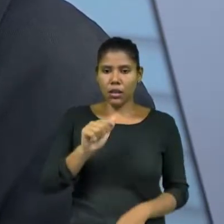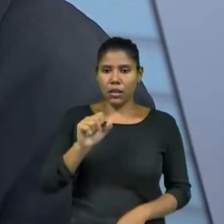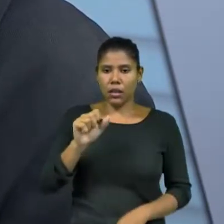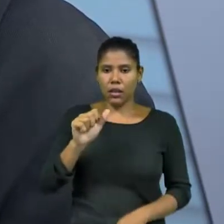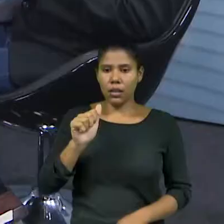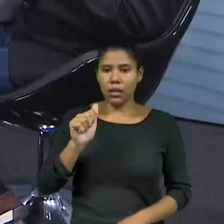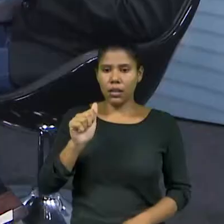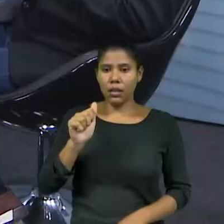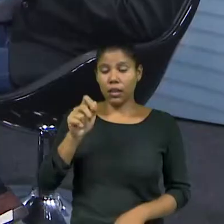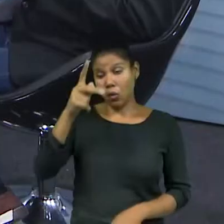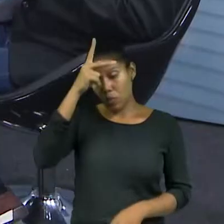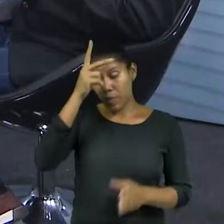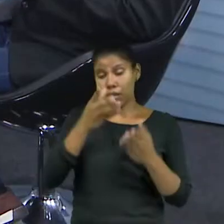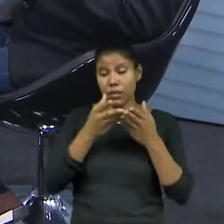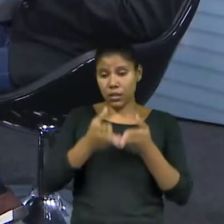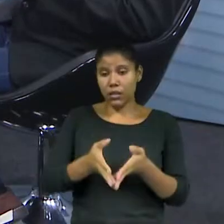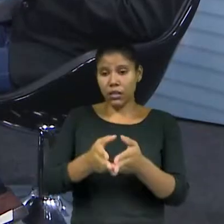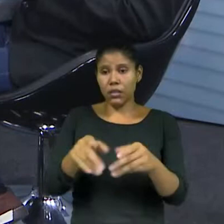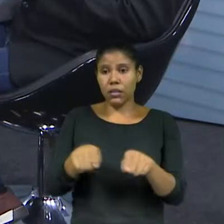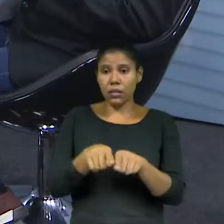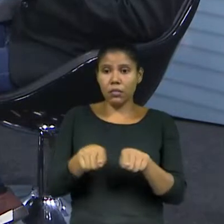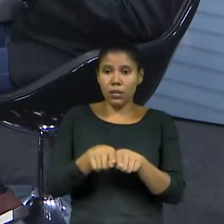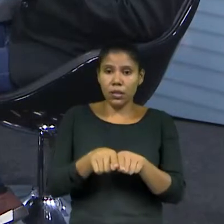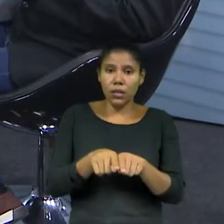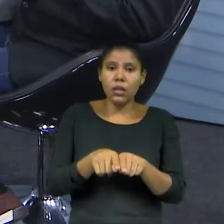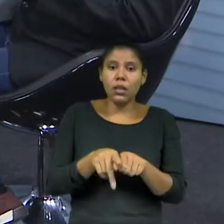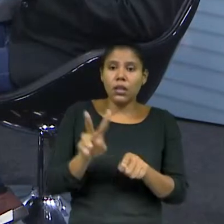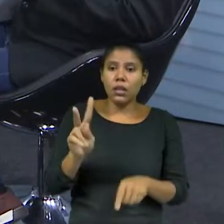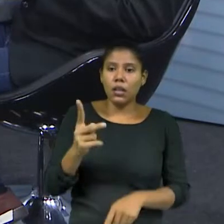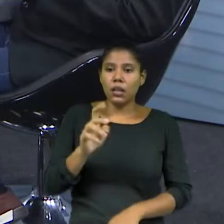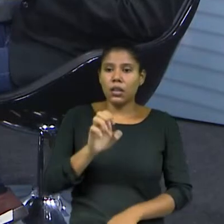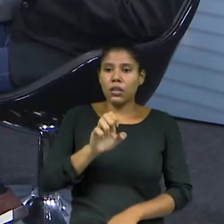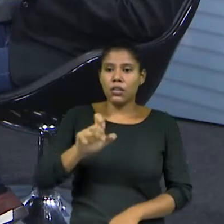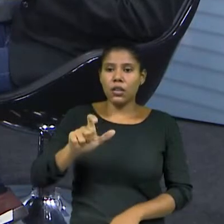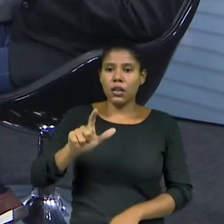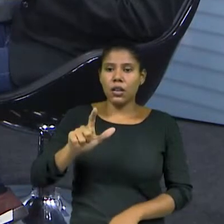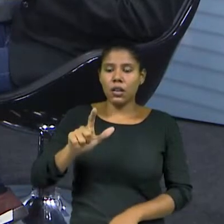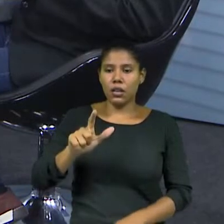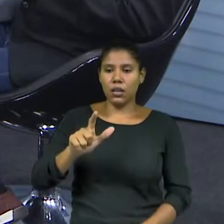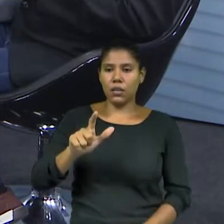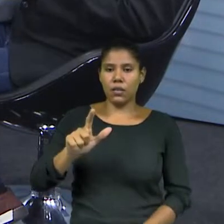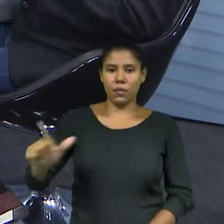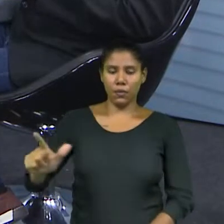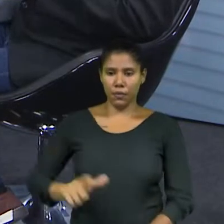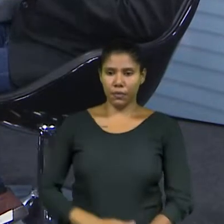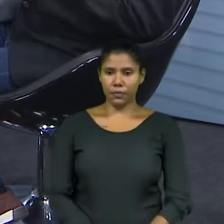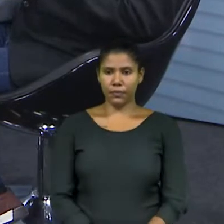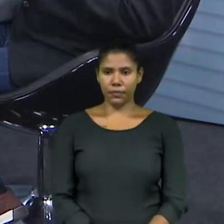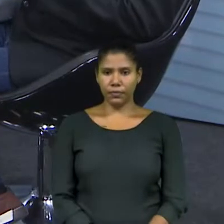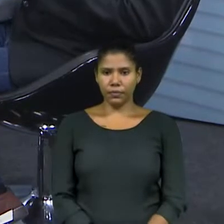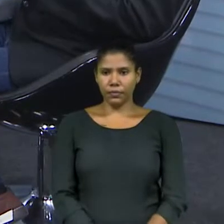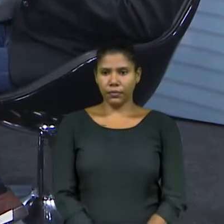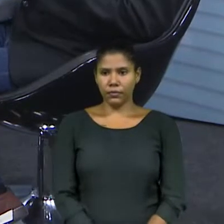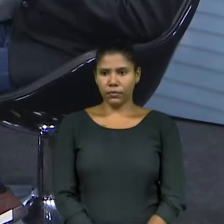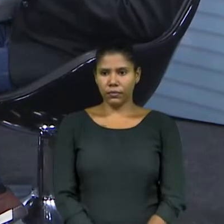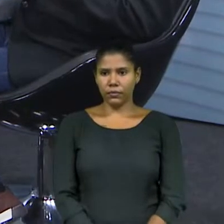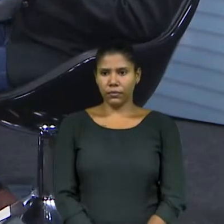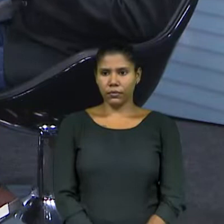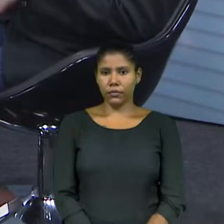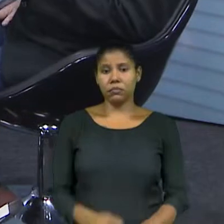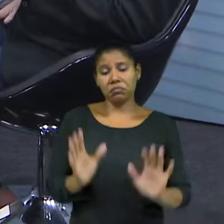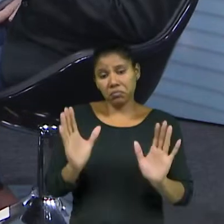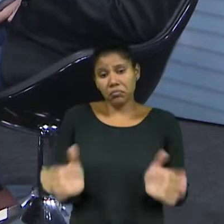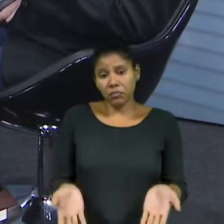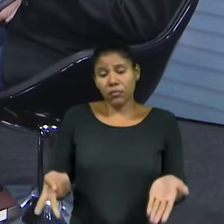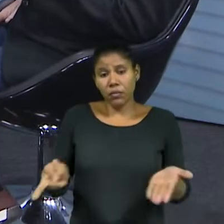Projeto Pecém, que é da Shell, Projeto Colibri, Projeto Ibicatu. Ou seja, já é um fato,